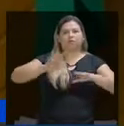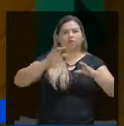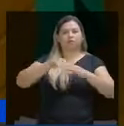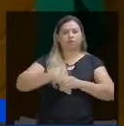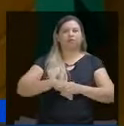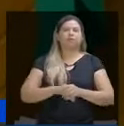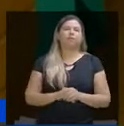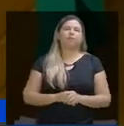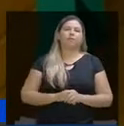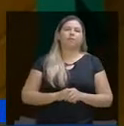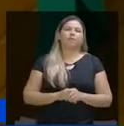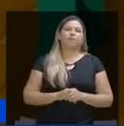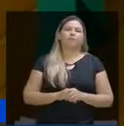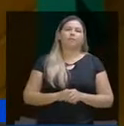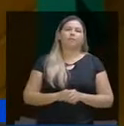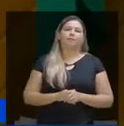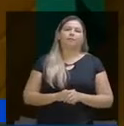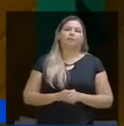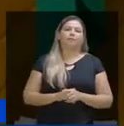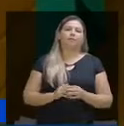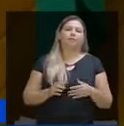E, no caso,